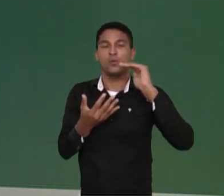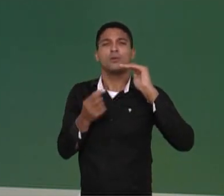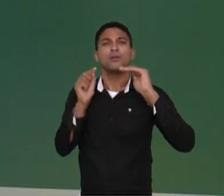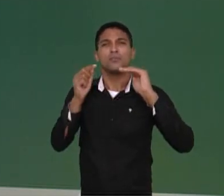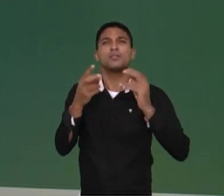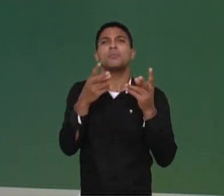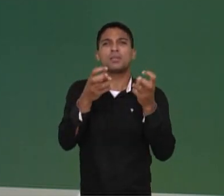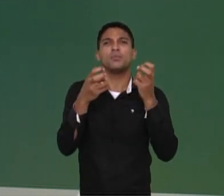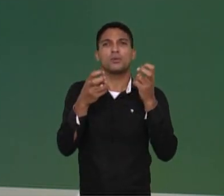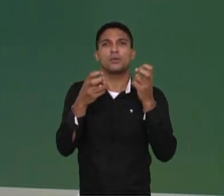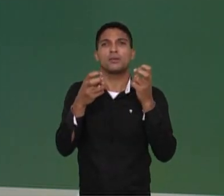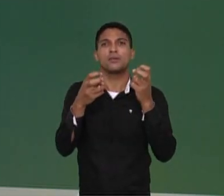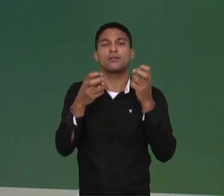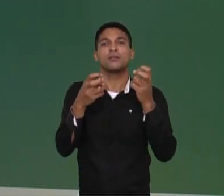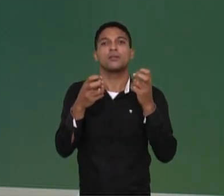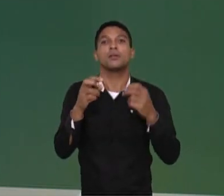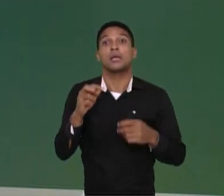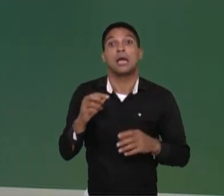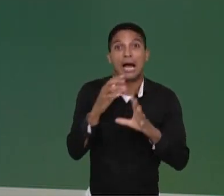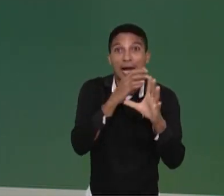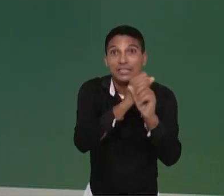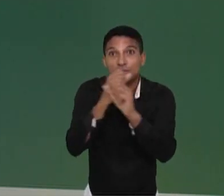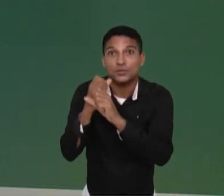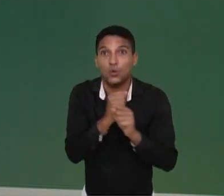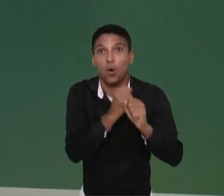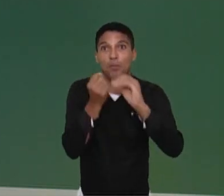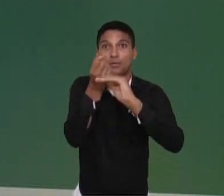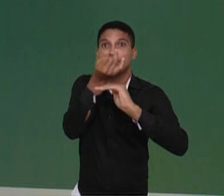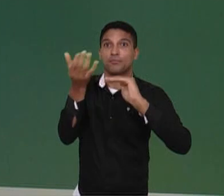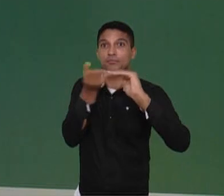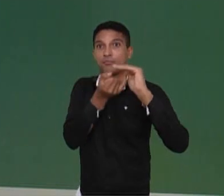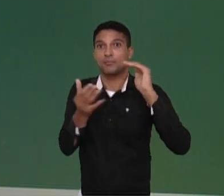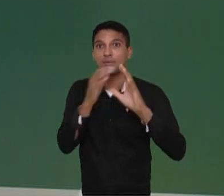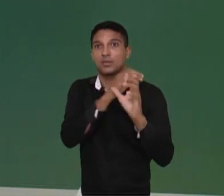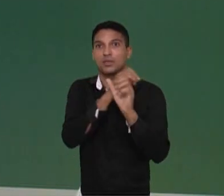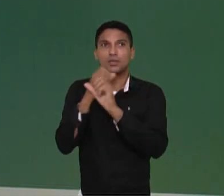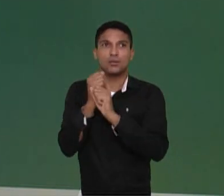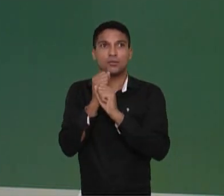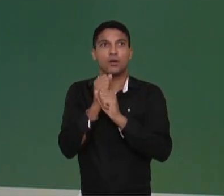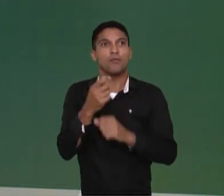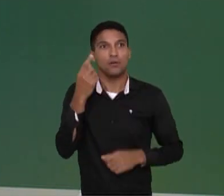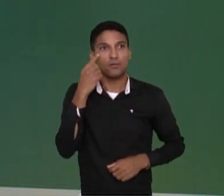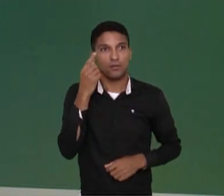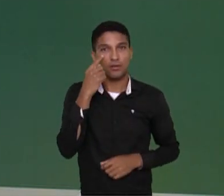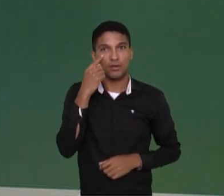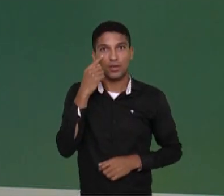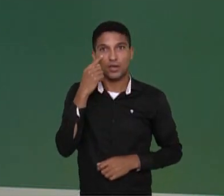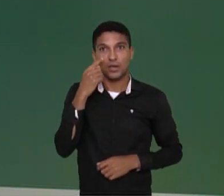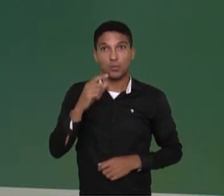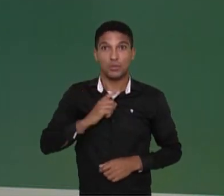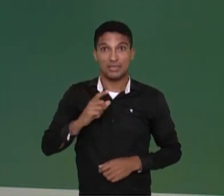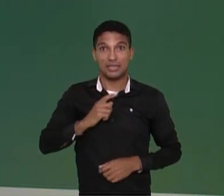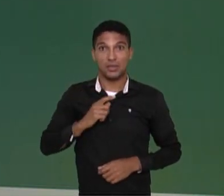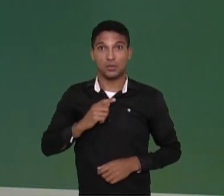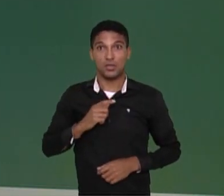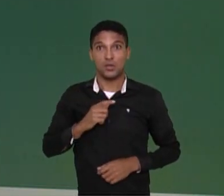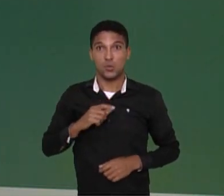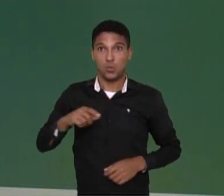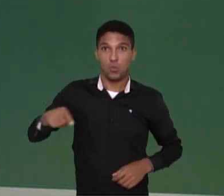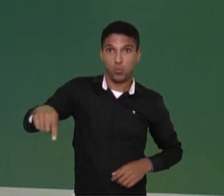passar de uma inteira. Né? Porque 3/4, imagina que você dividiu a pista em 4 partes e ocupou 3.